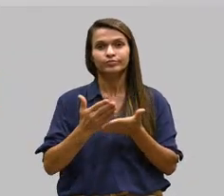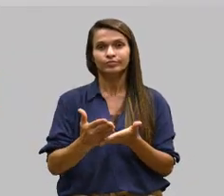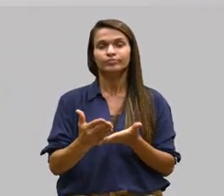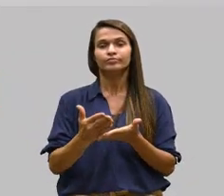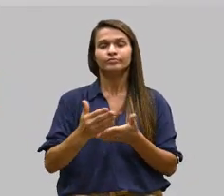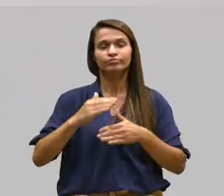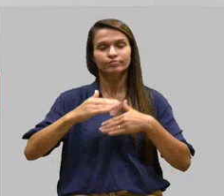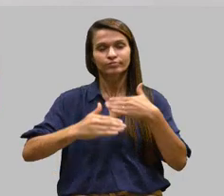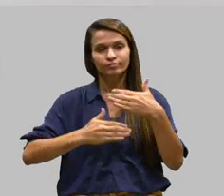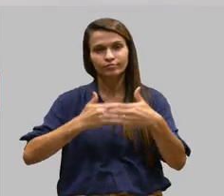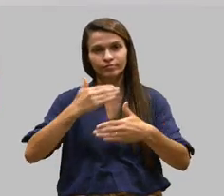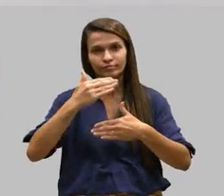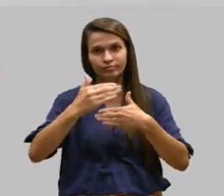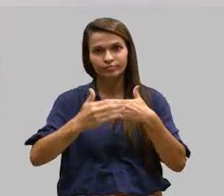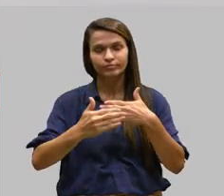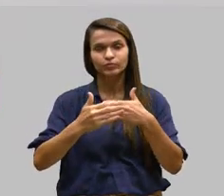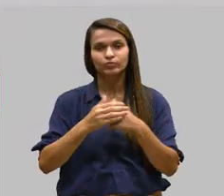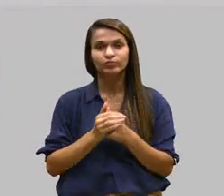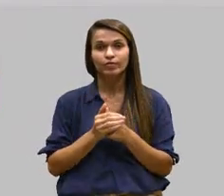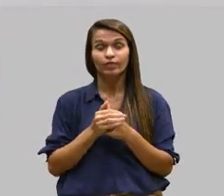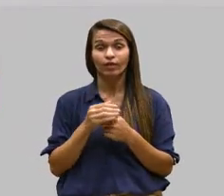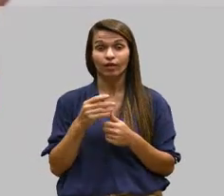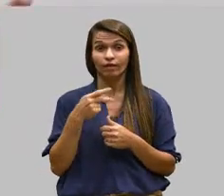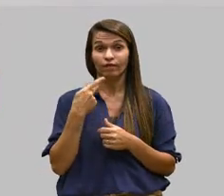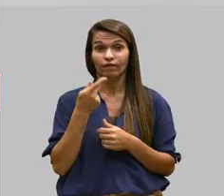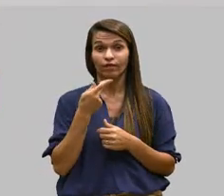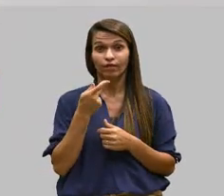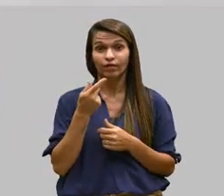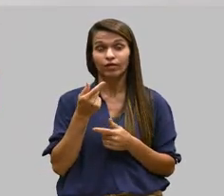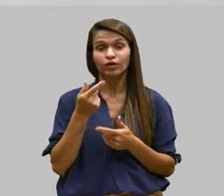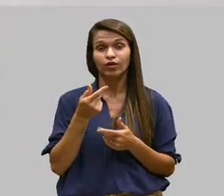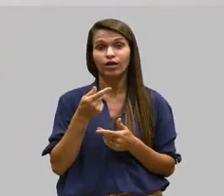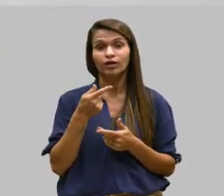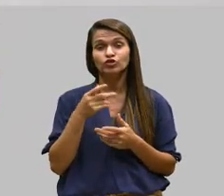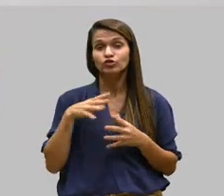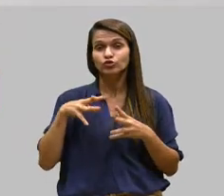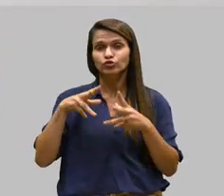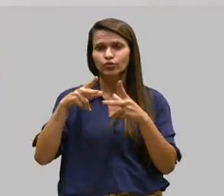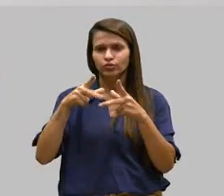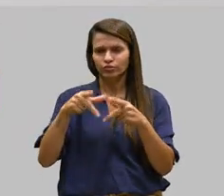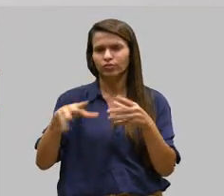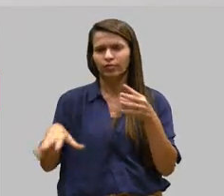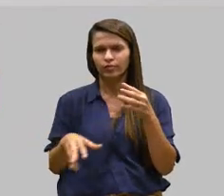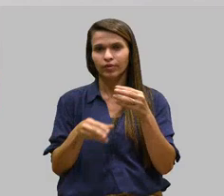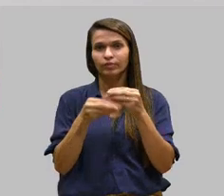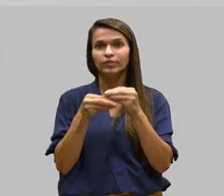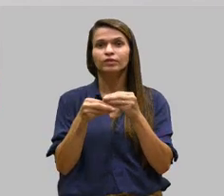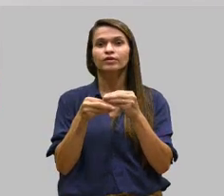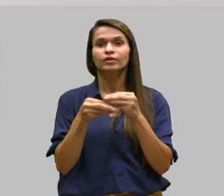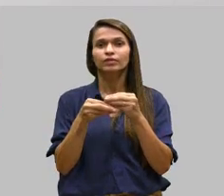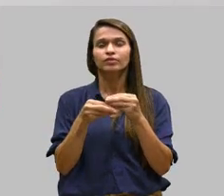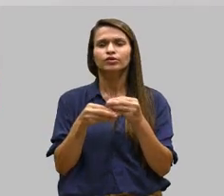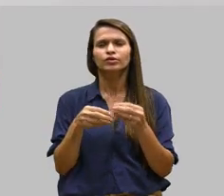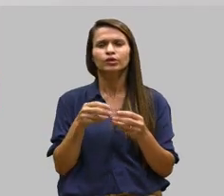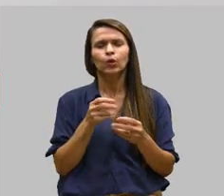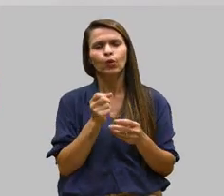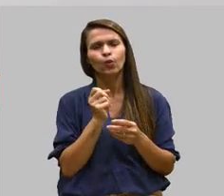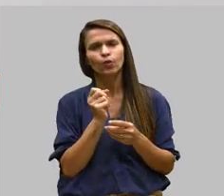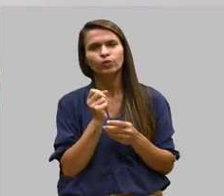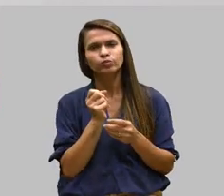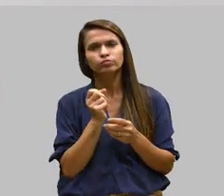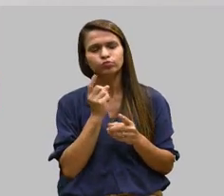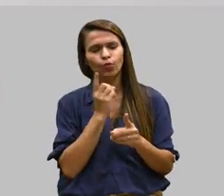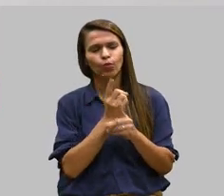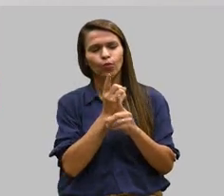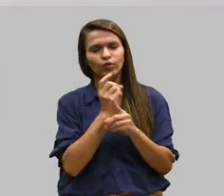está desenvolvendo E aí ressaltando dentro a fala de todo mundo aqui hoje a gente encontra muita vaga realmente em aberto